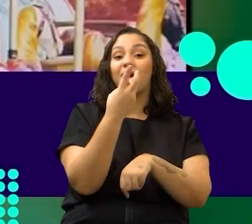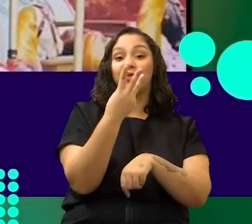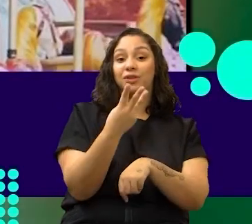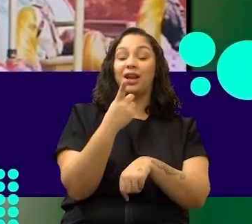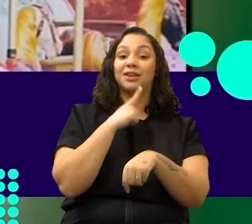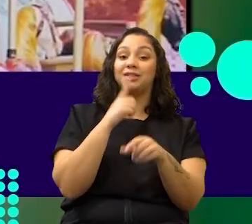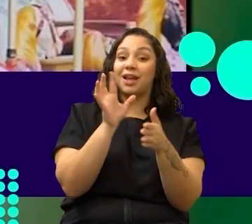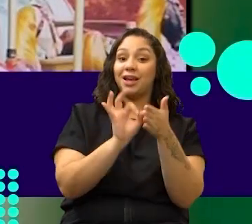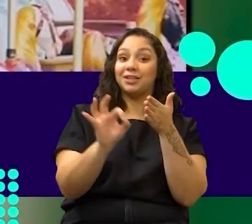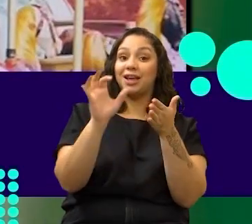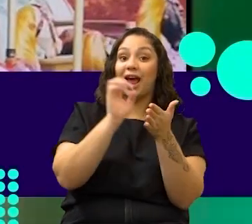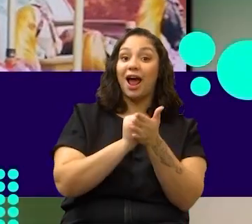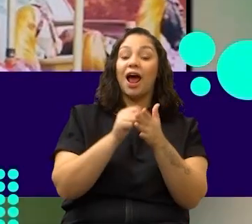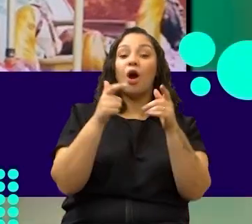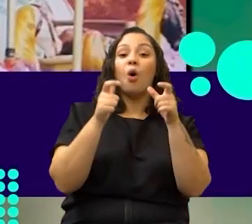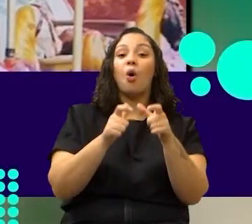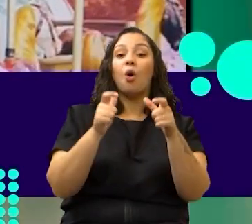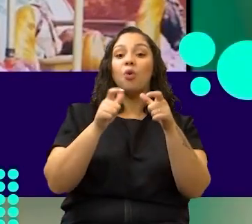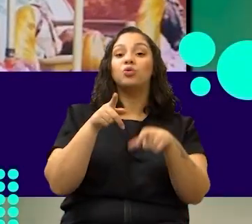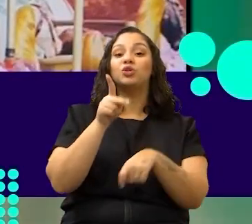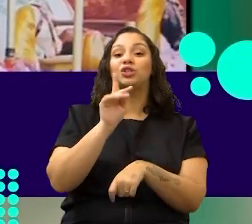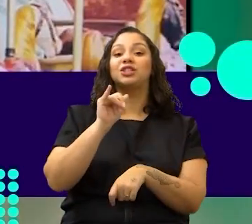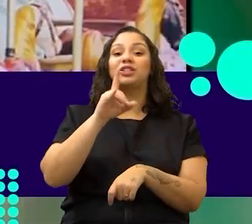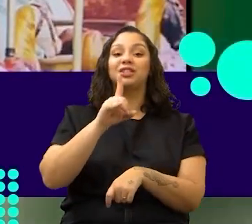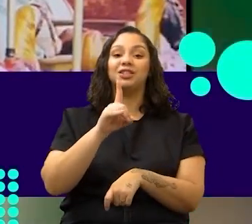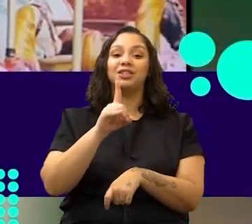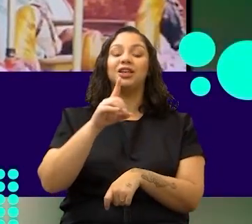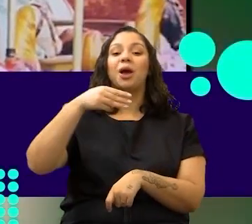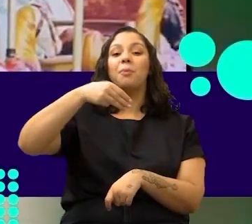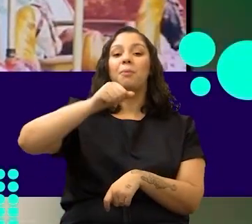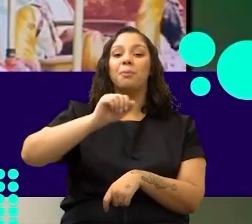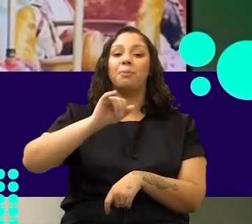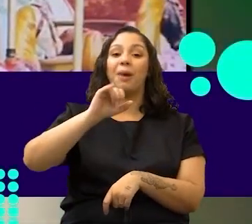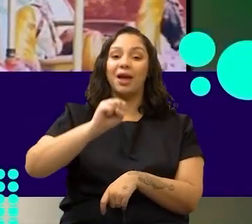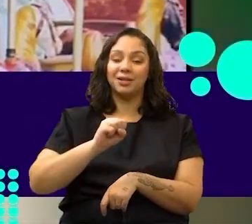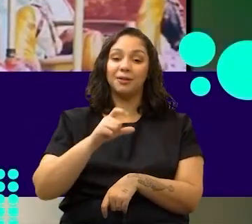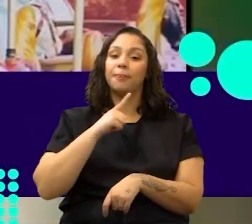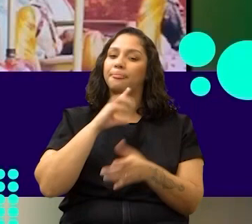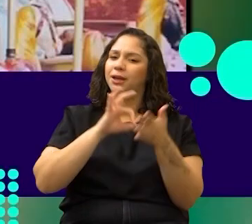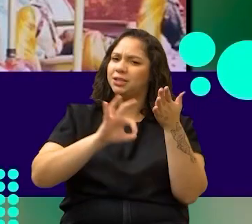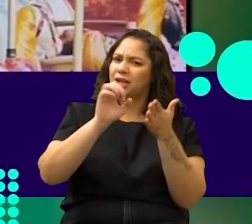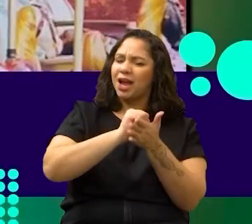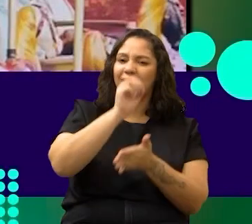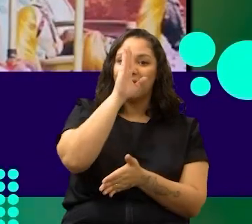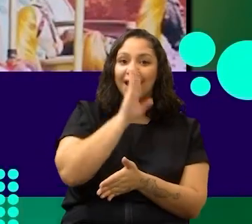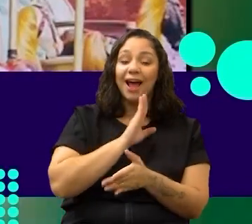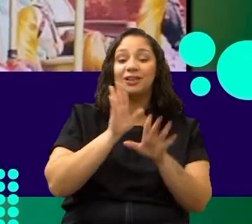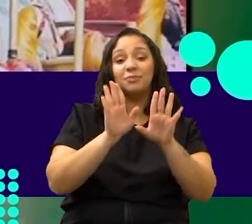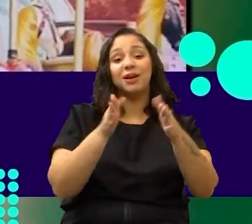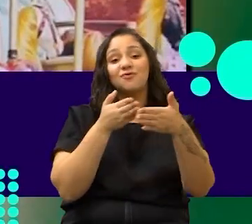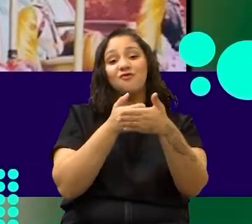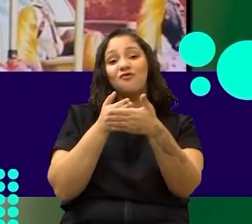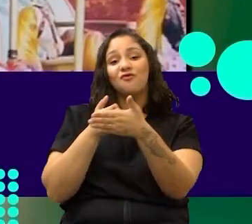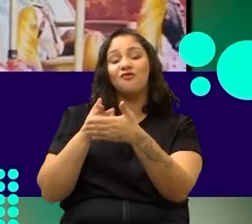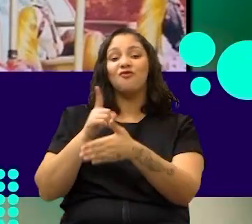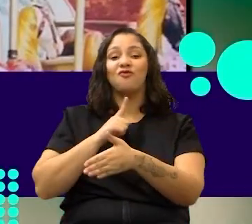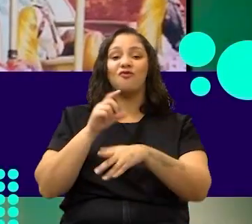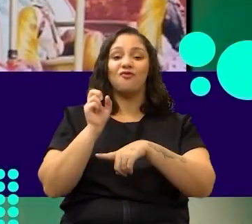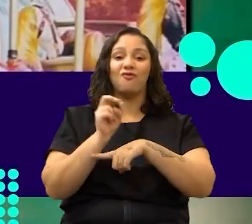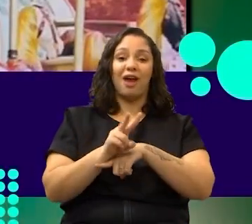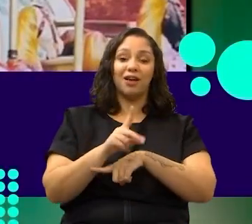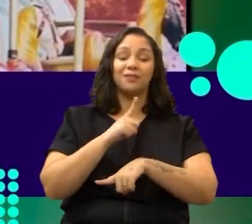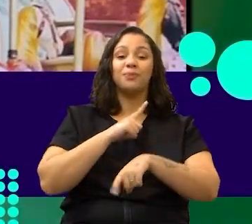horas a gente começa as inscrições lá no Espaço Que Demais. As inscrições são gratuitas e as vagas limitadas.